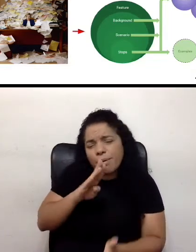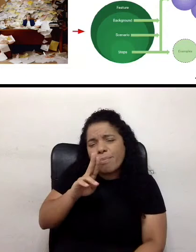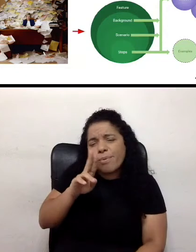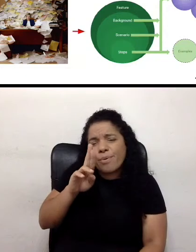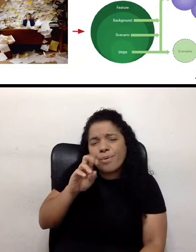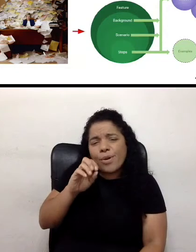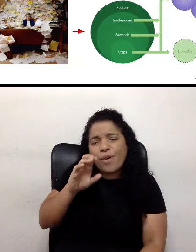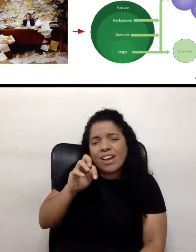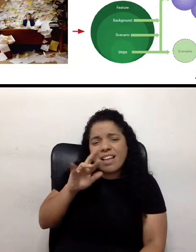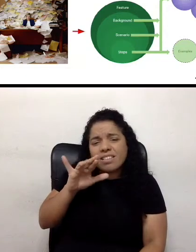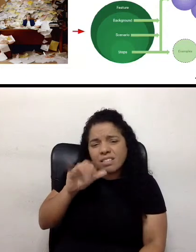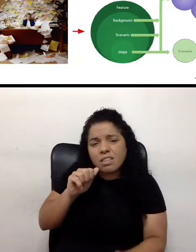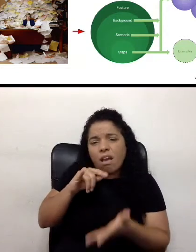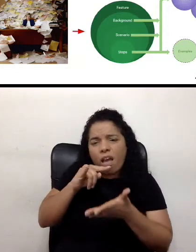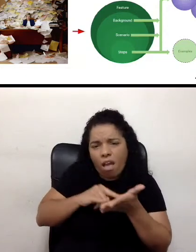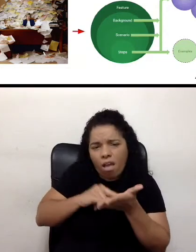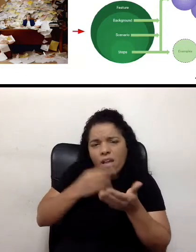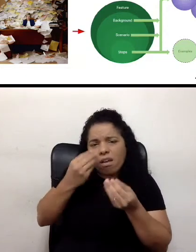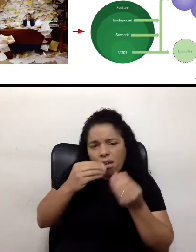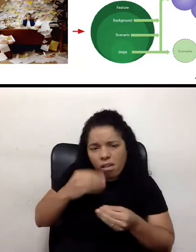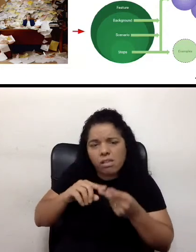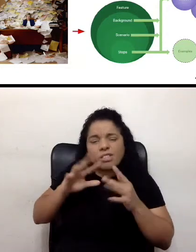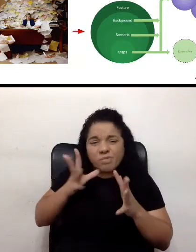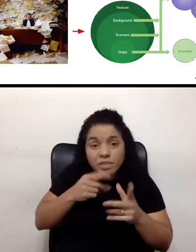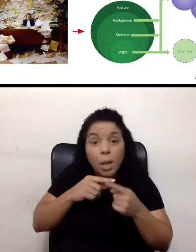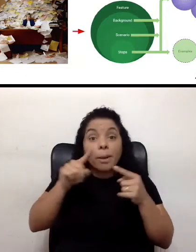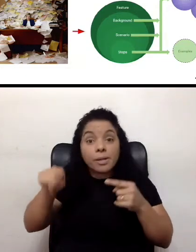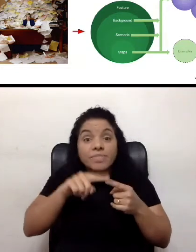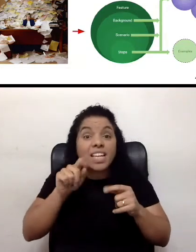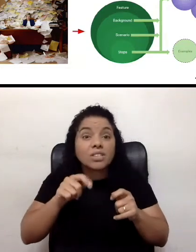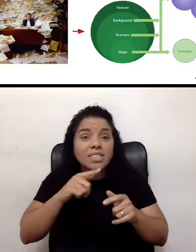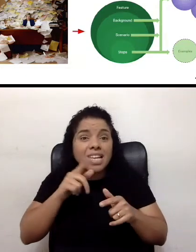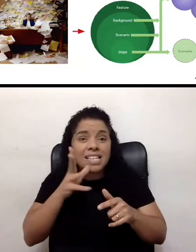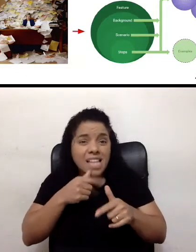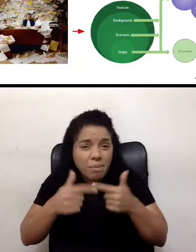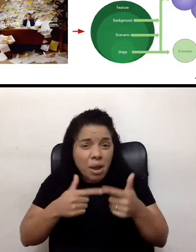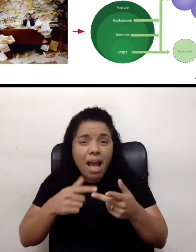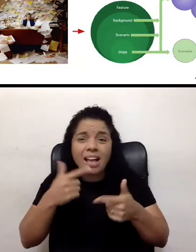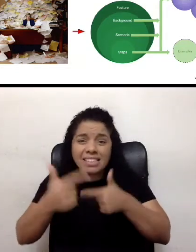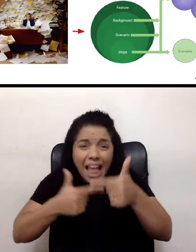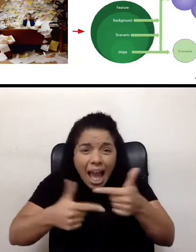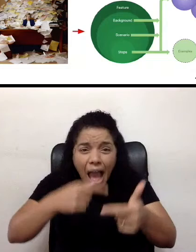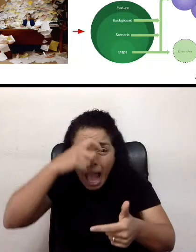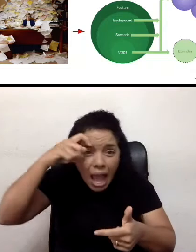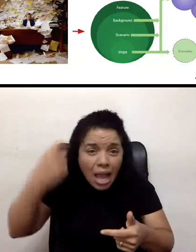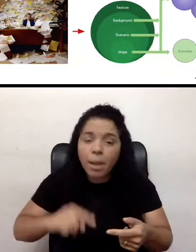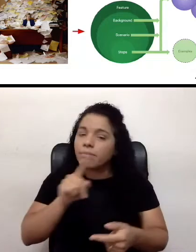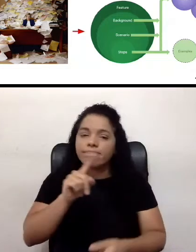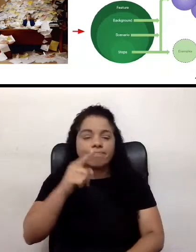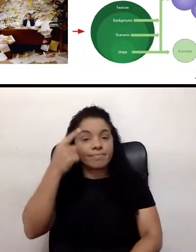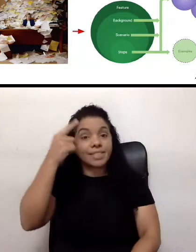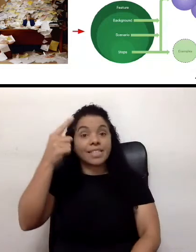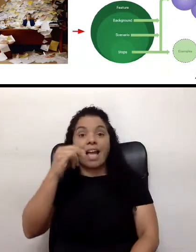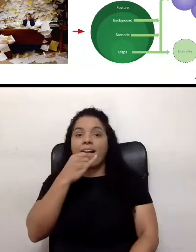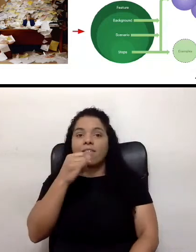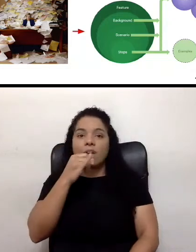burocracia precisa ser morosa. Não quer dizer que essa burocracia precisa ser trabalhosa. A ideia da automação aqui,